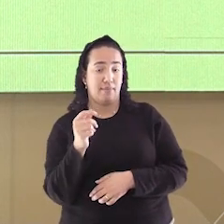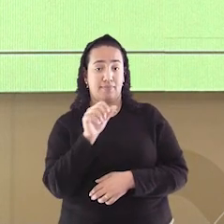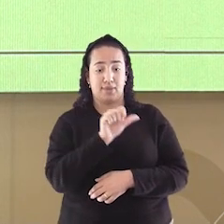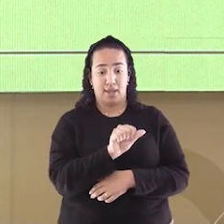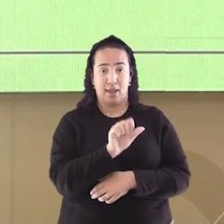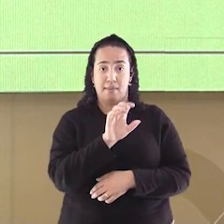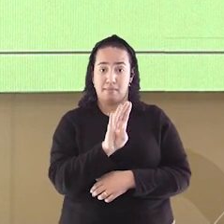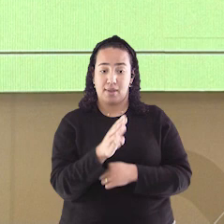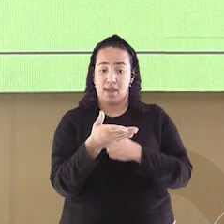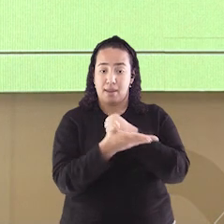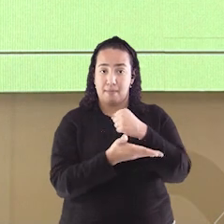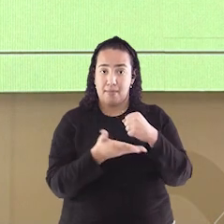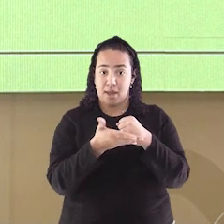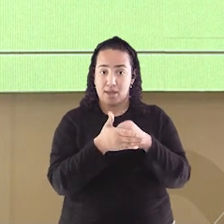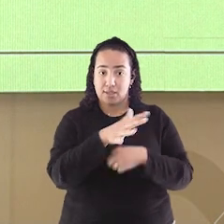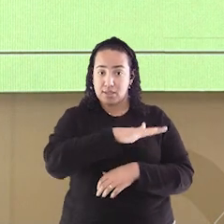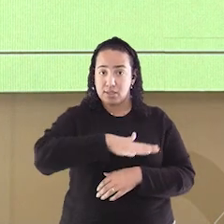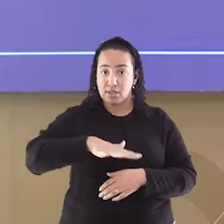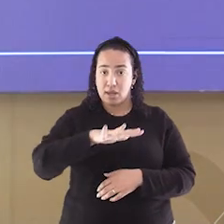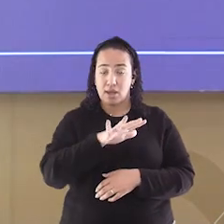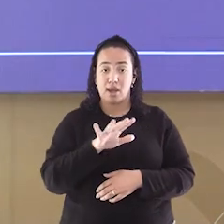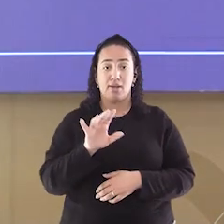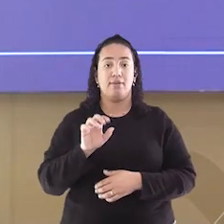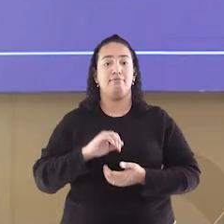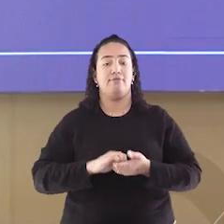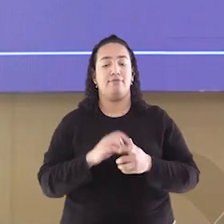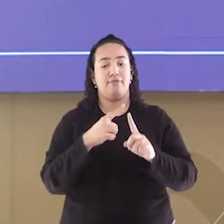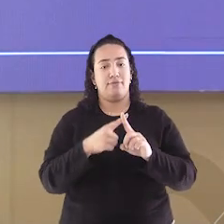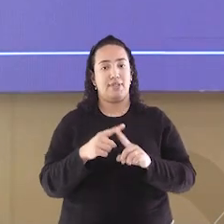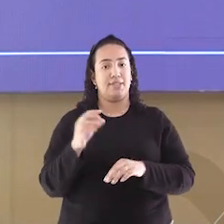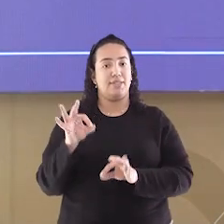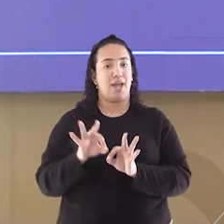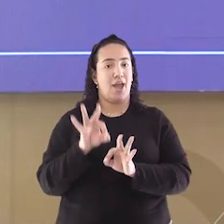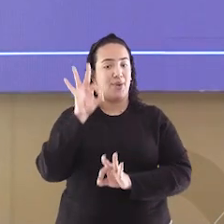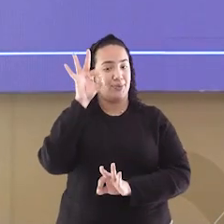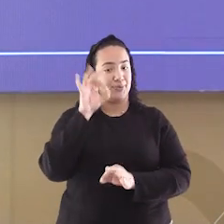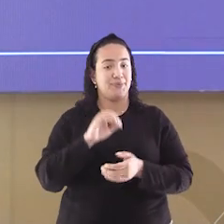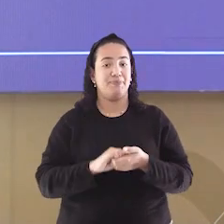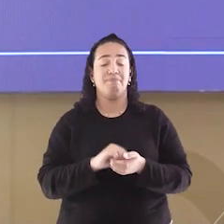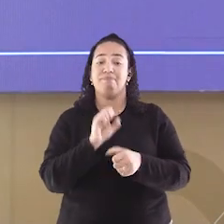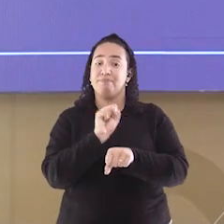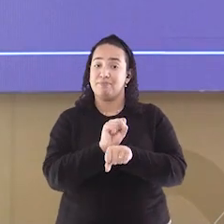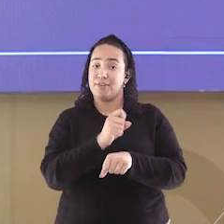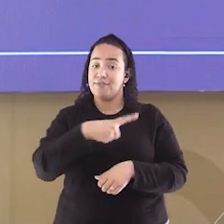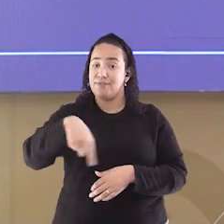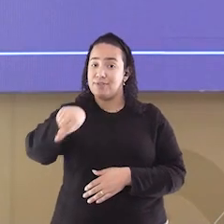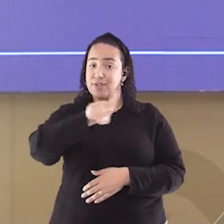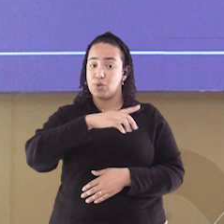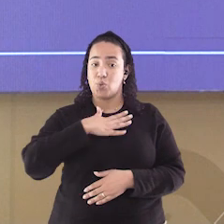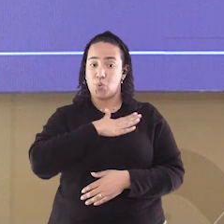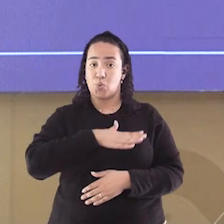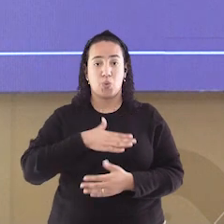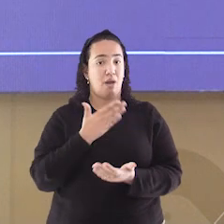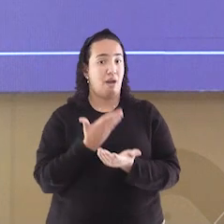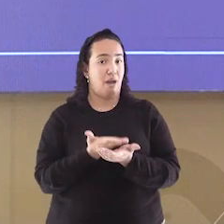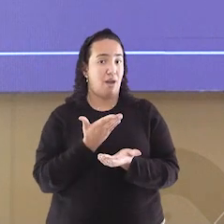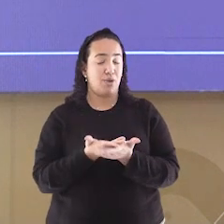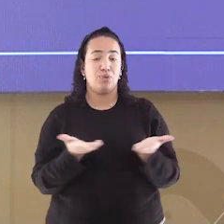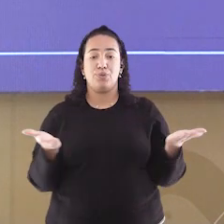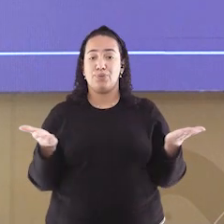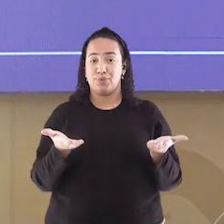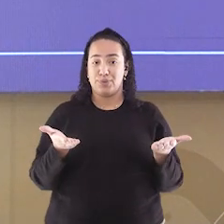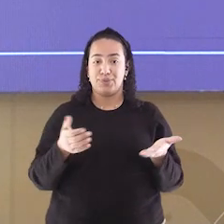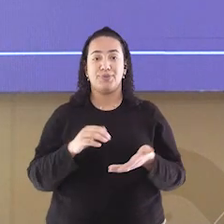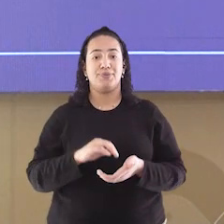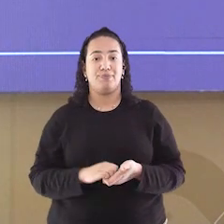base vezes a altura. Espero que tenham gostado da aula de hoje e tenham aprendido muito.